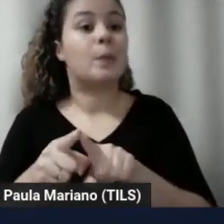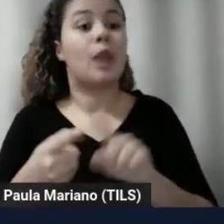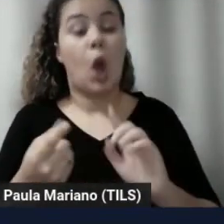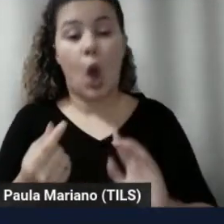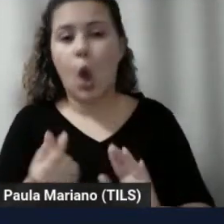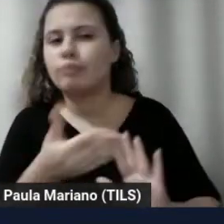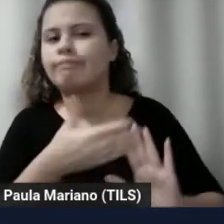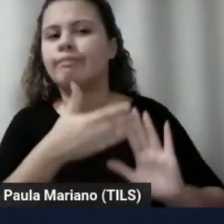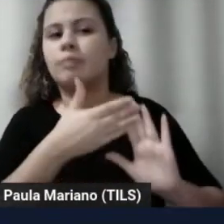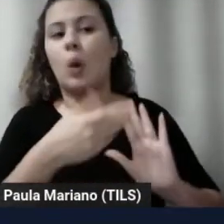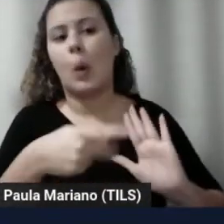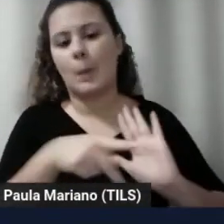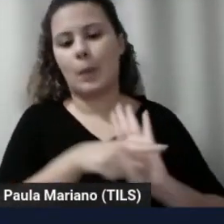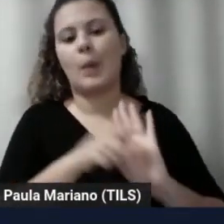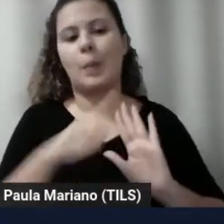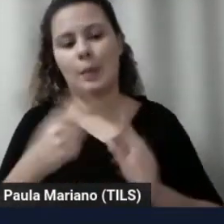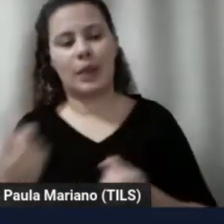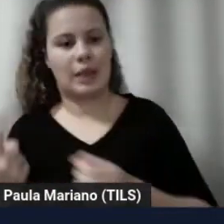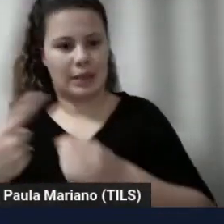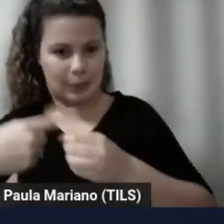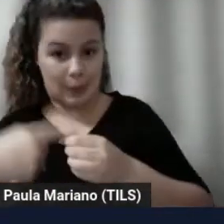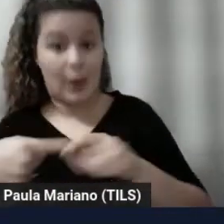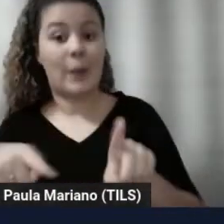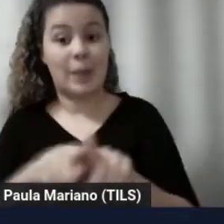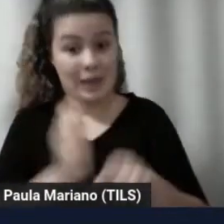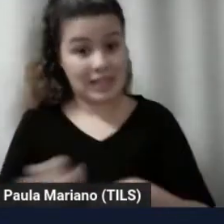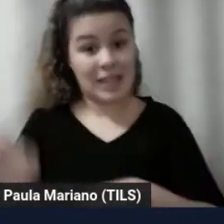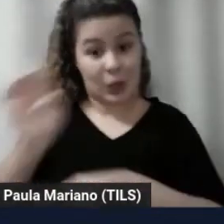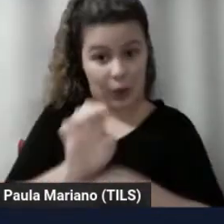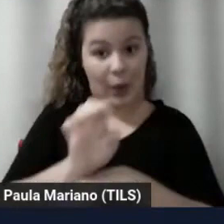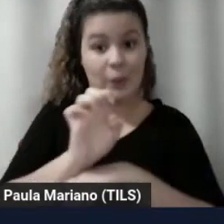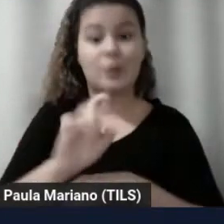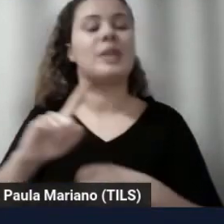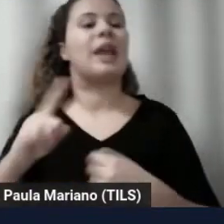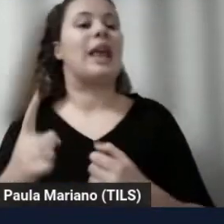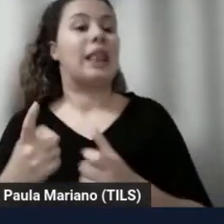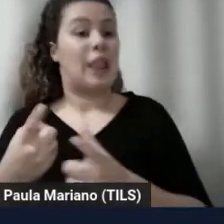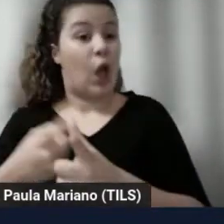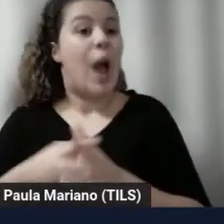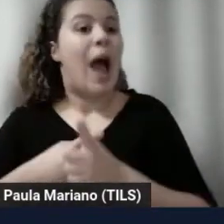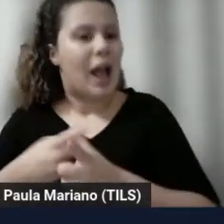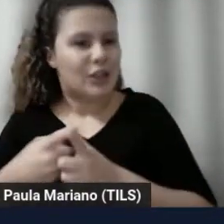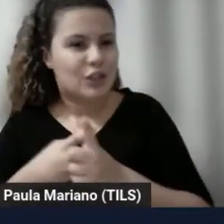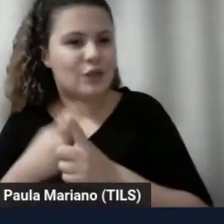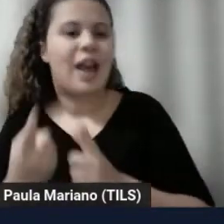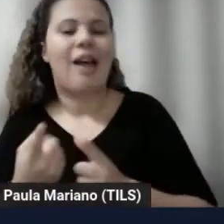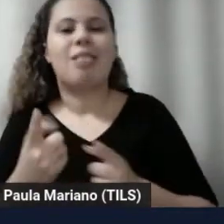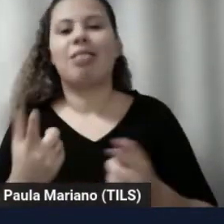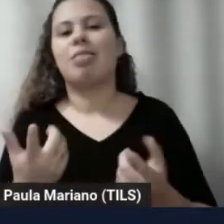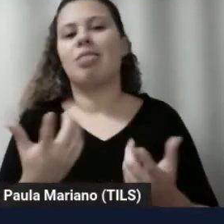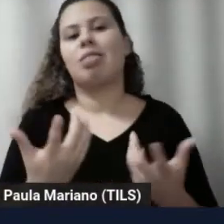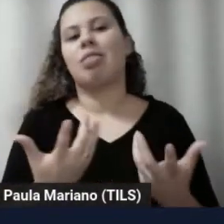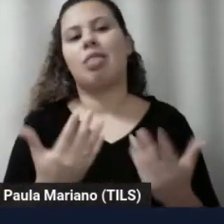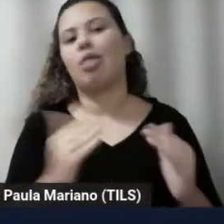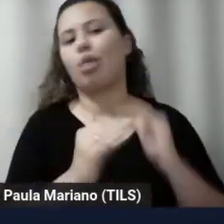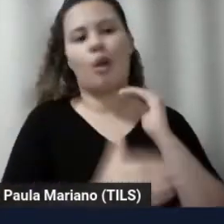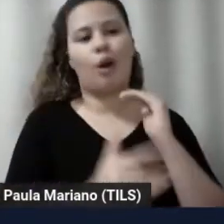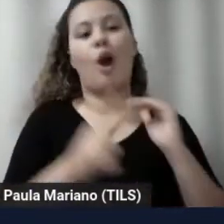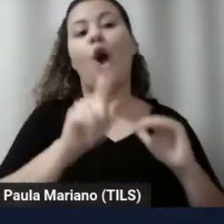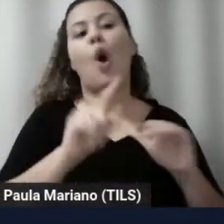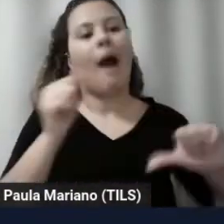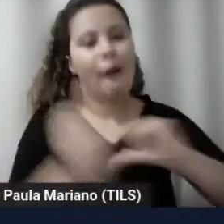e municipais. A dívida está por trás de contrarreformas, como a da Previdência, como a